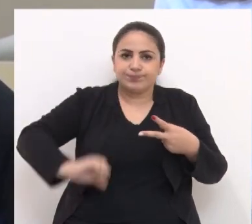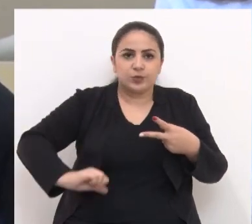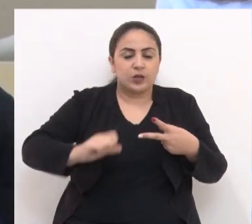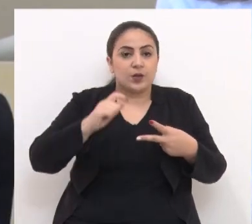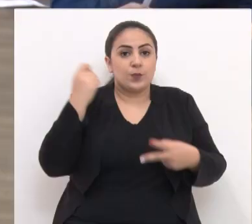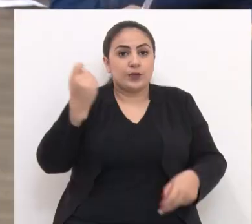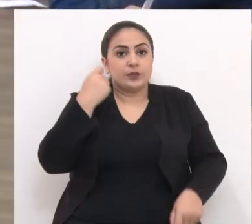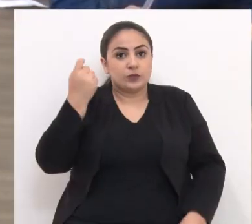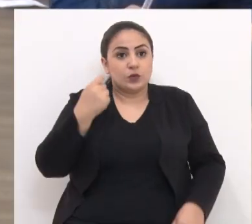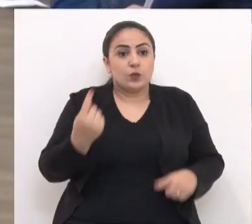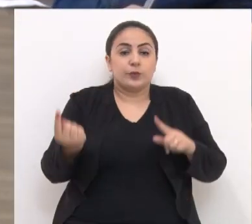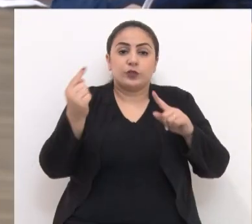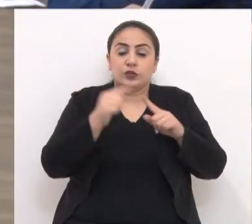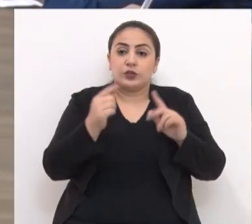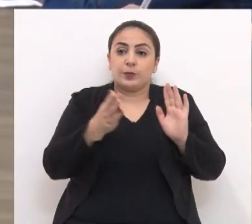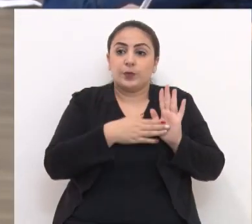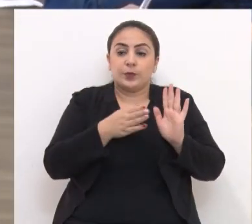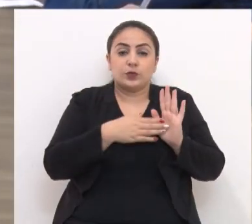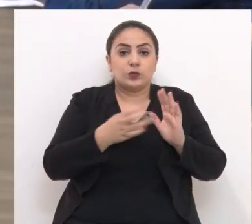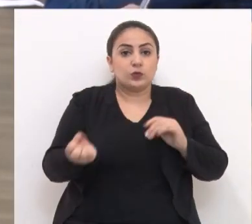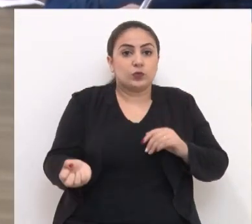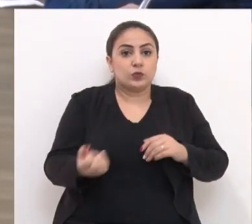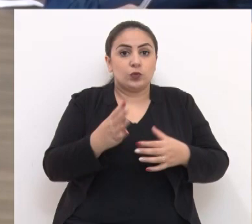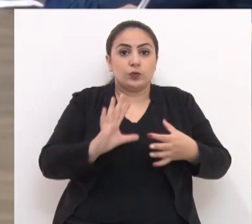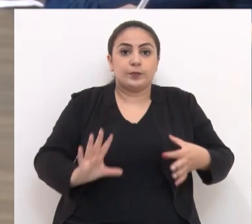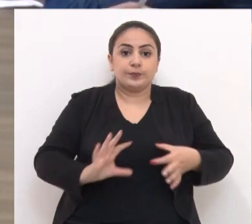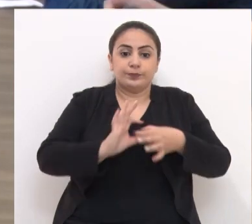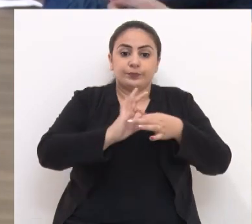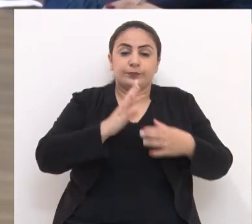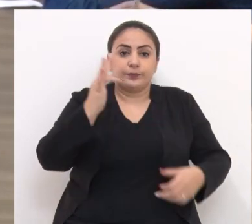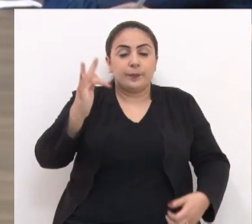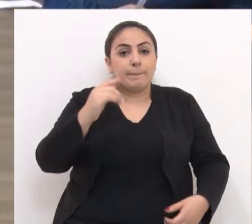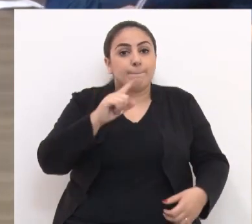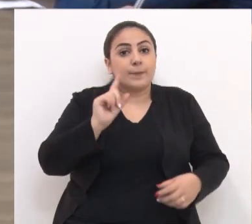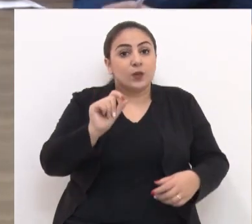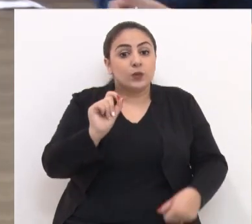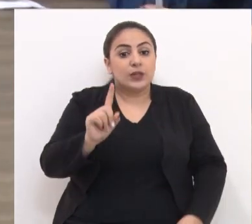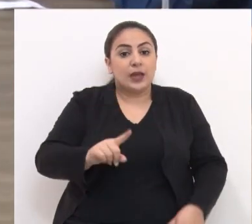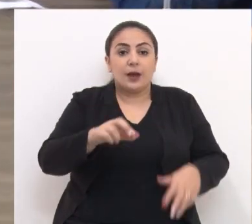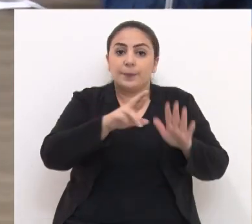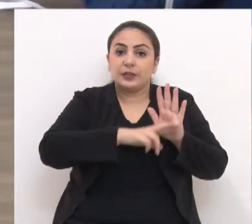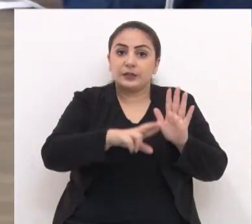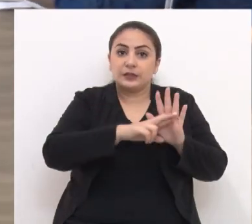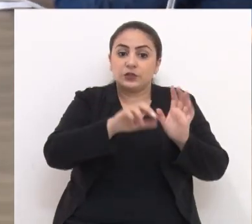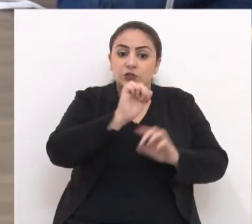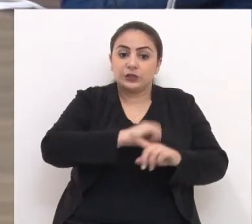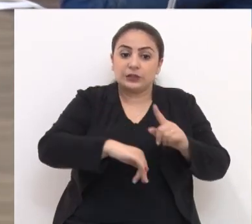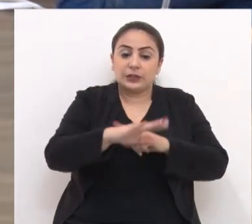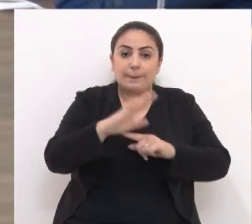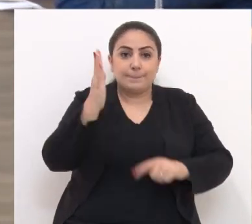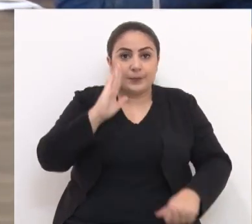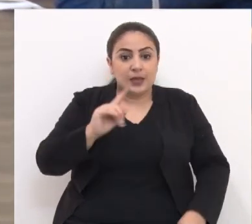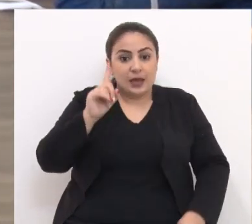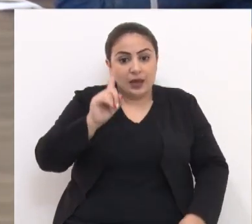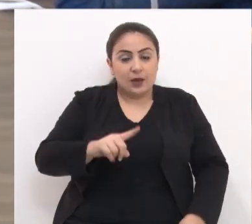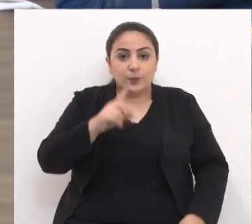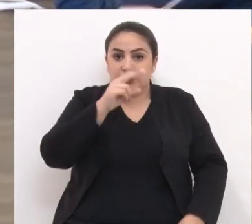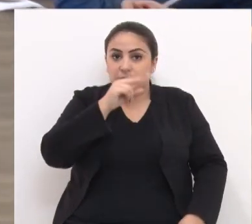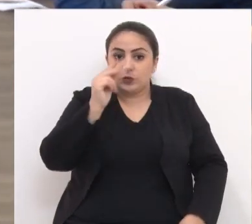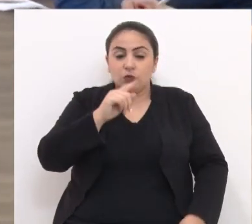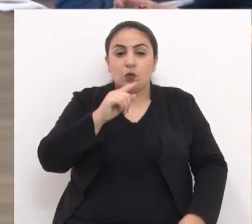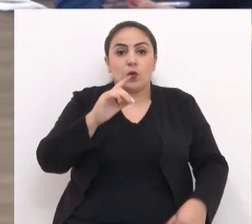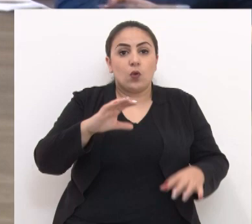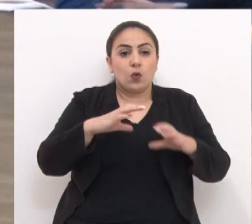Grande do Sul. O mérito da proposta do novo Pacto Federativo é entregar na representação da sociedade brasileira, que